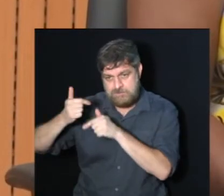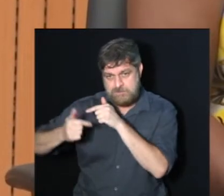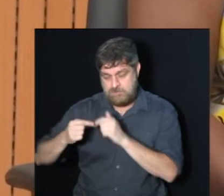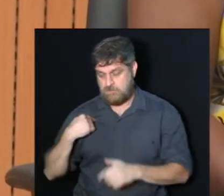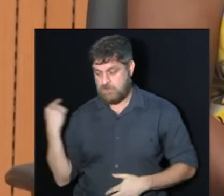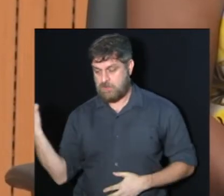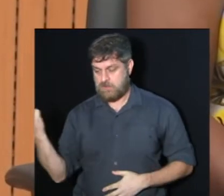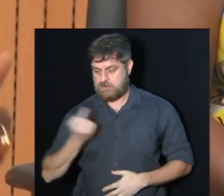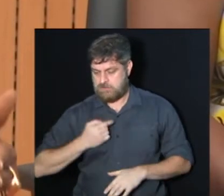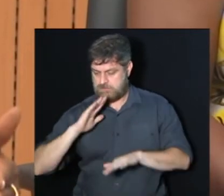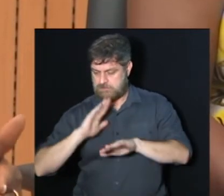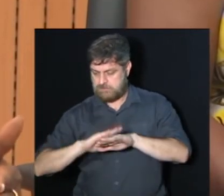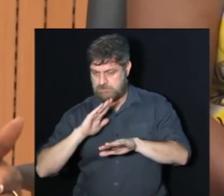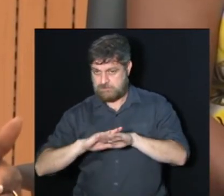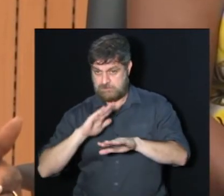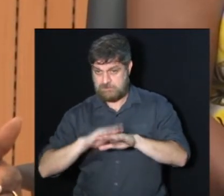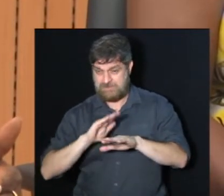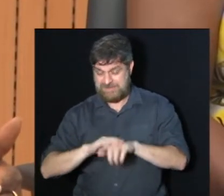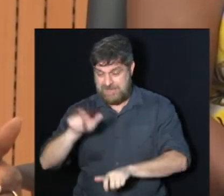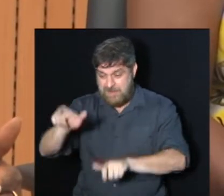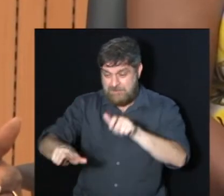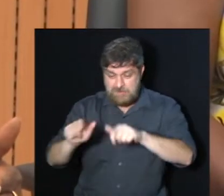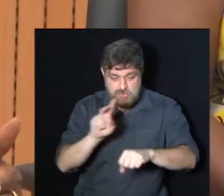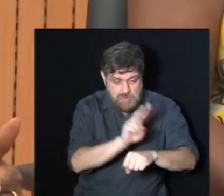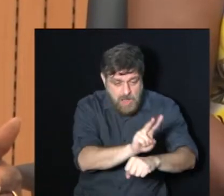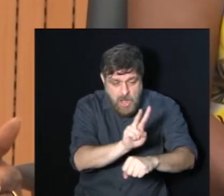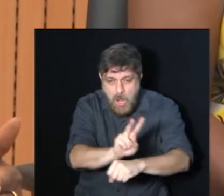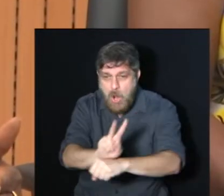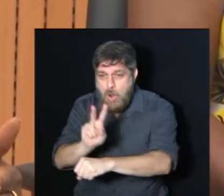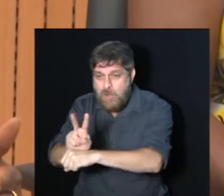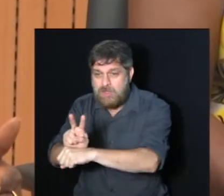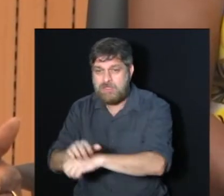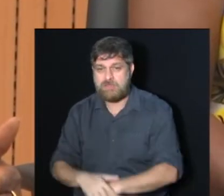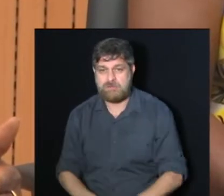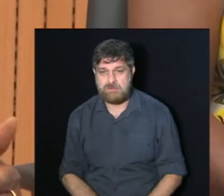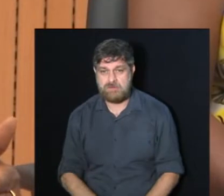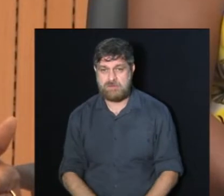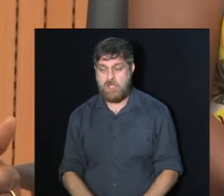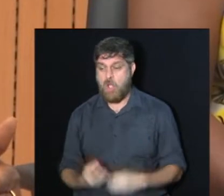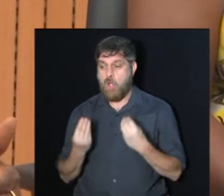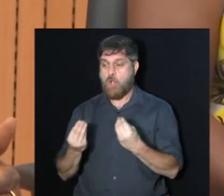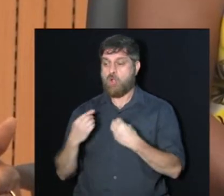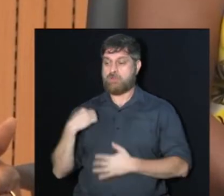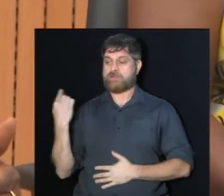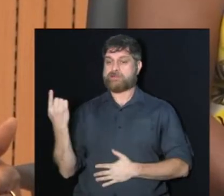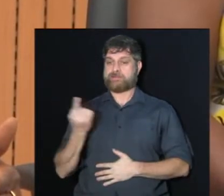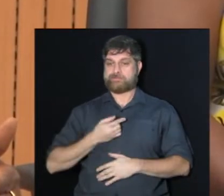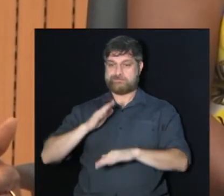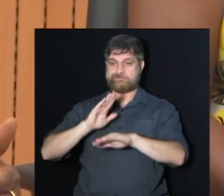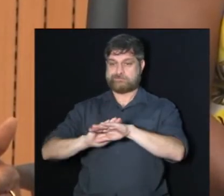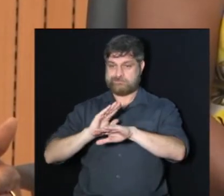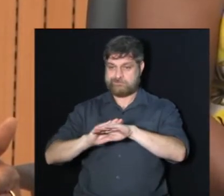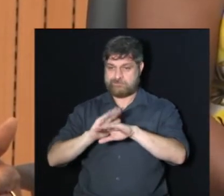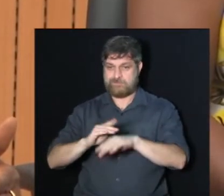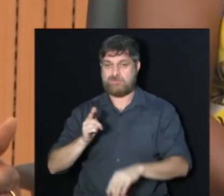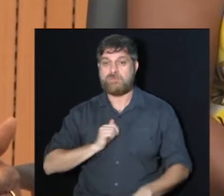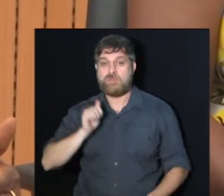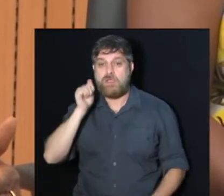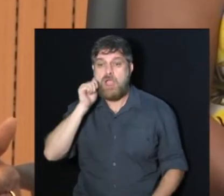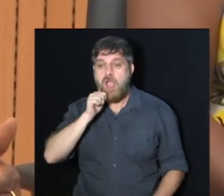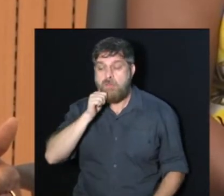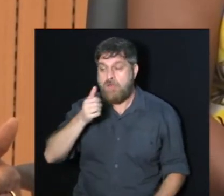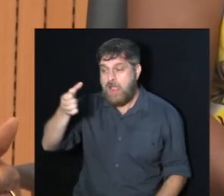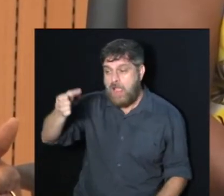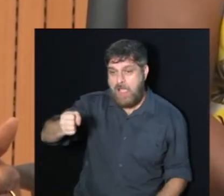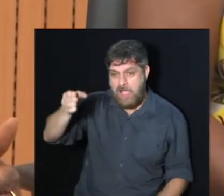de nós para cuidar das pessoas? Como é que nós podemos fazer as mulheres de pele